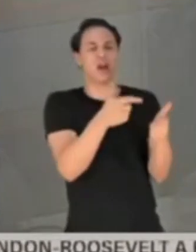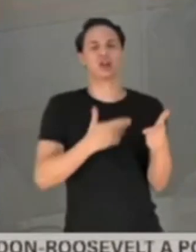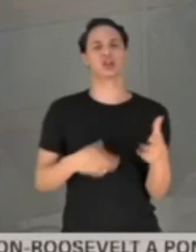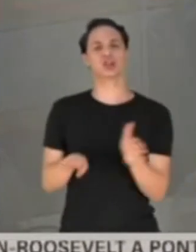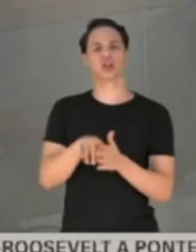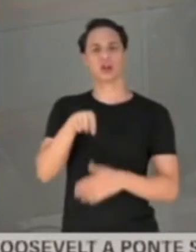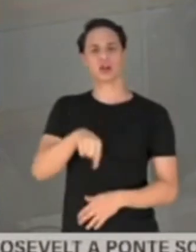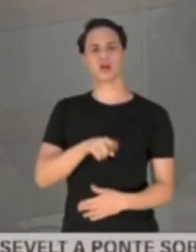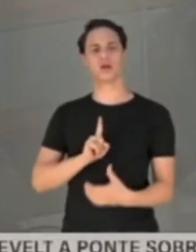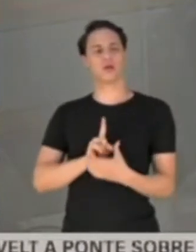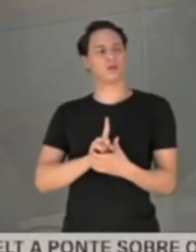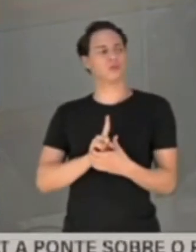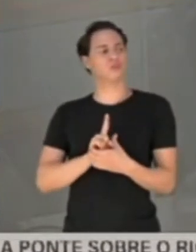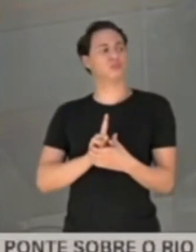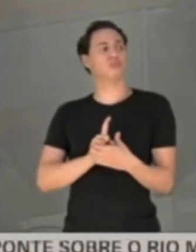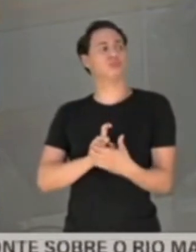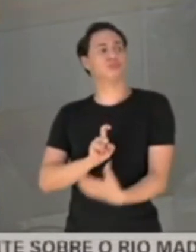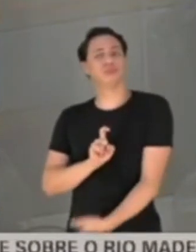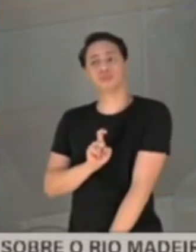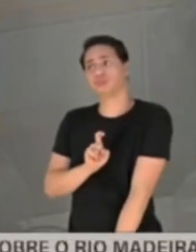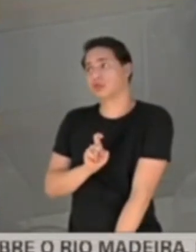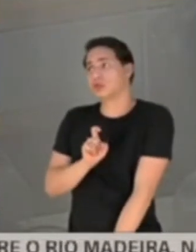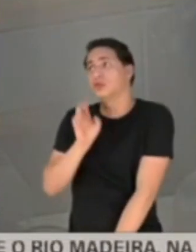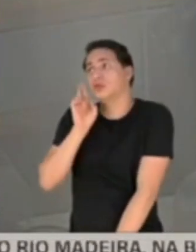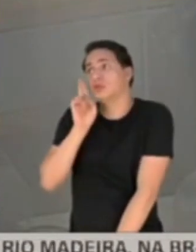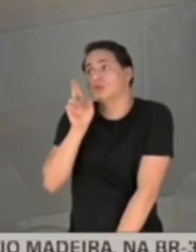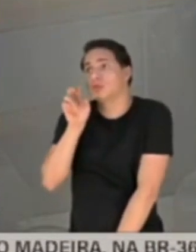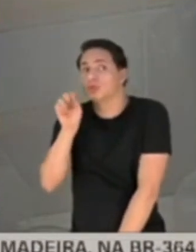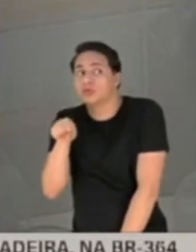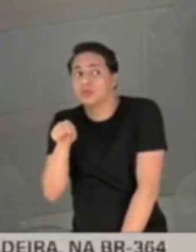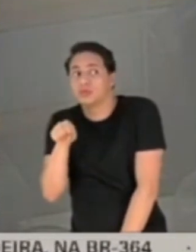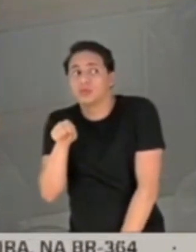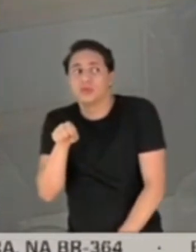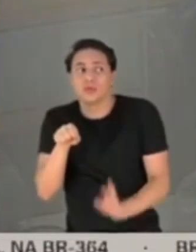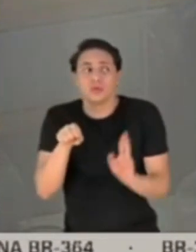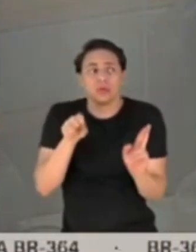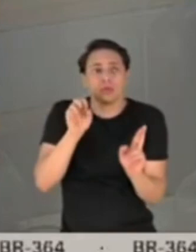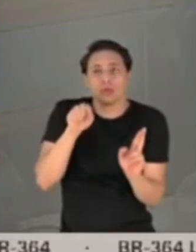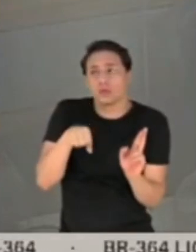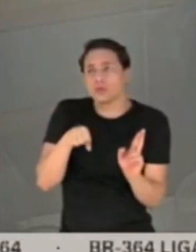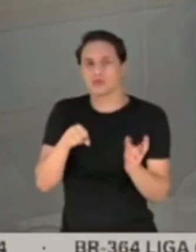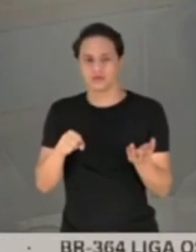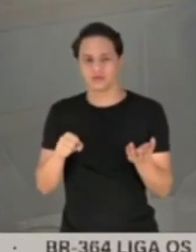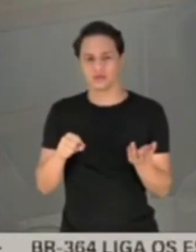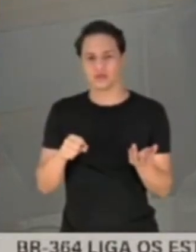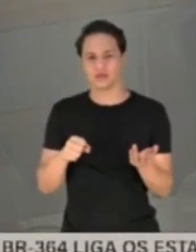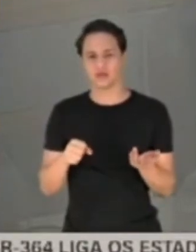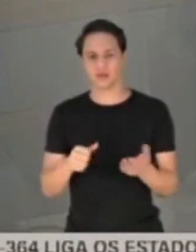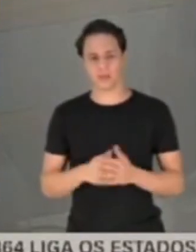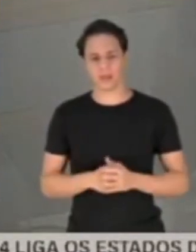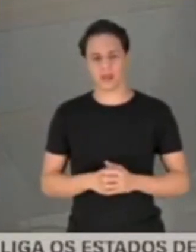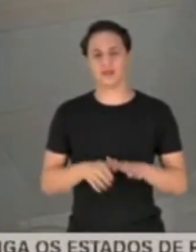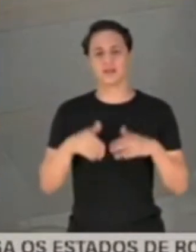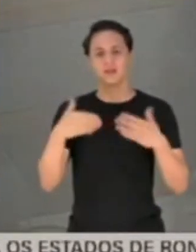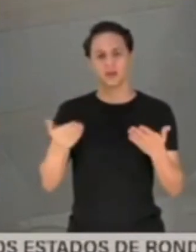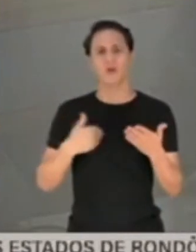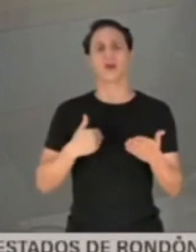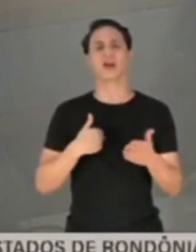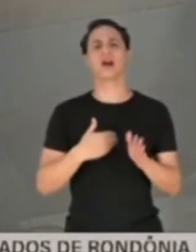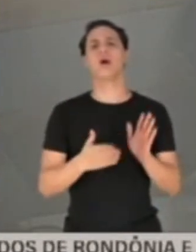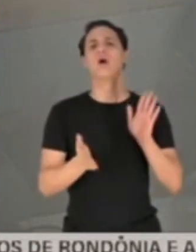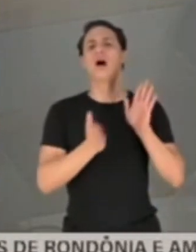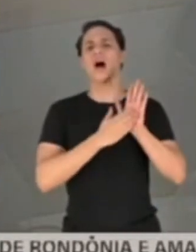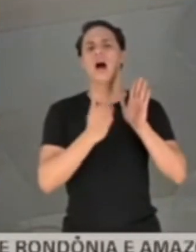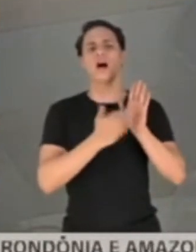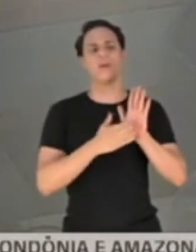aqui, é sim senhor, é não sei o quê, não, eu não disse isso. A cara dele está